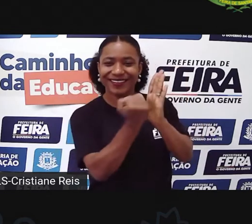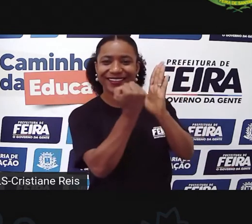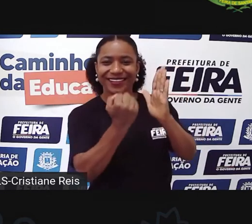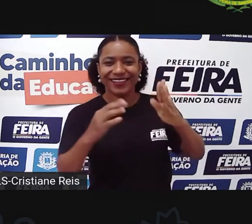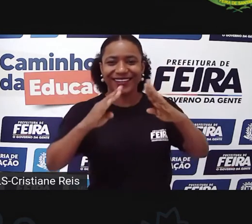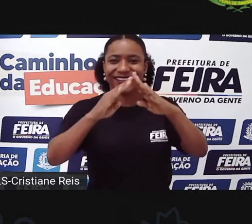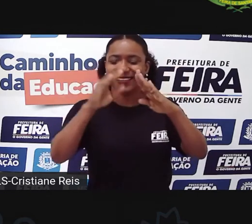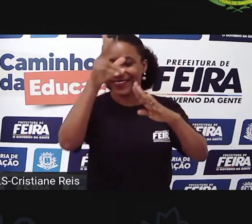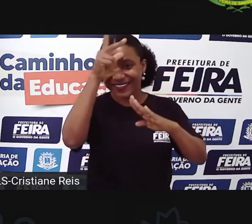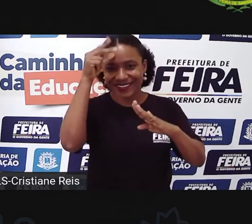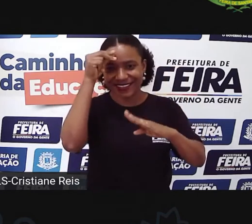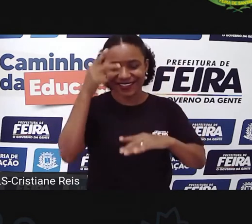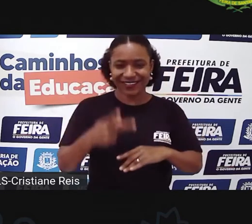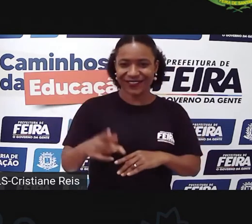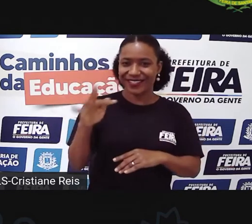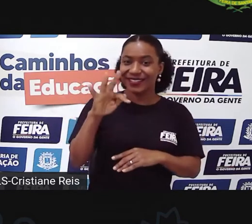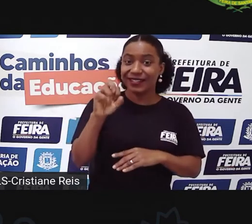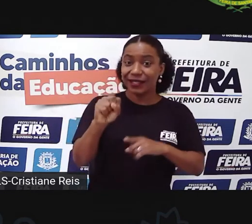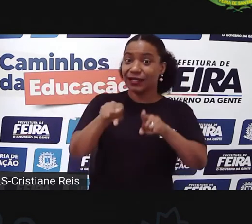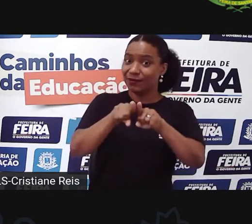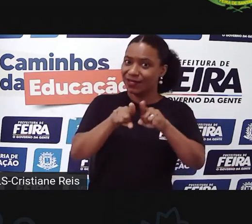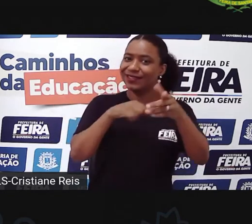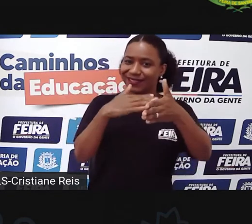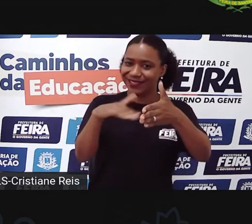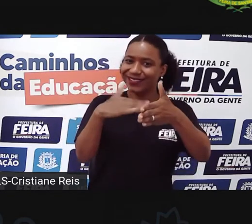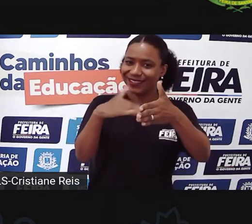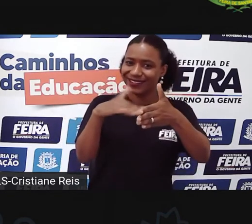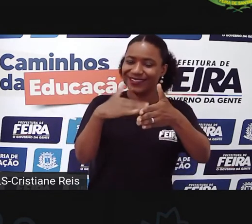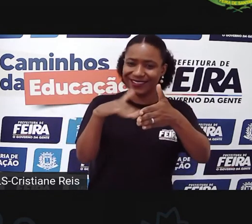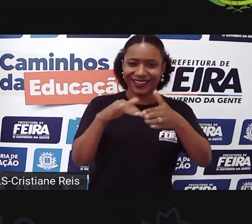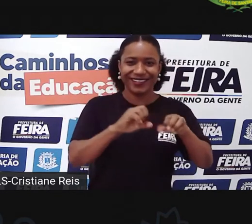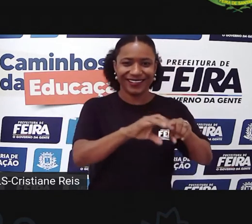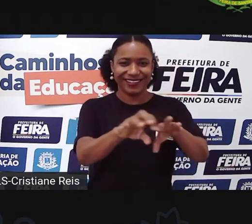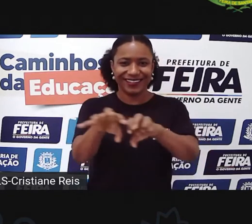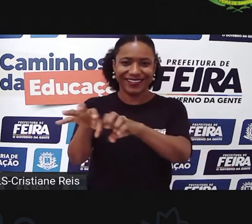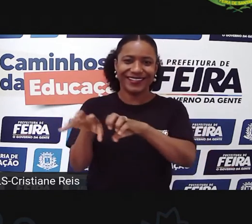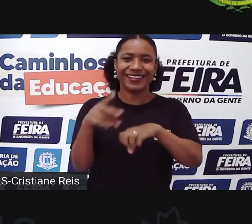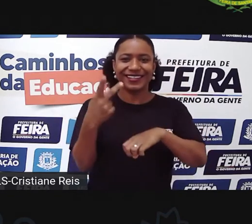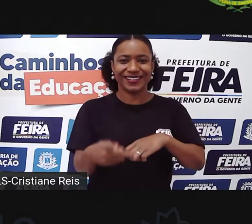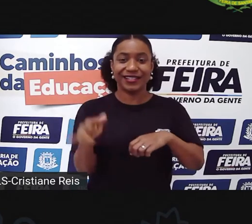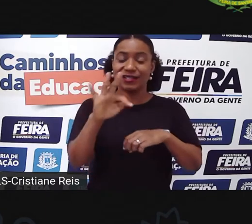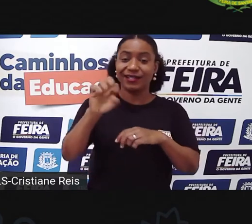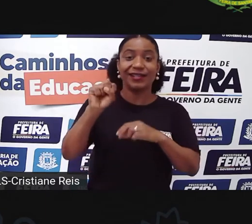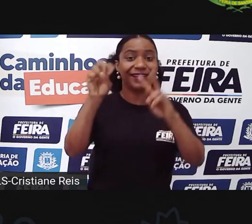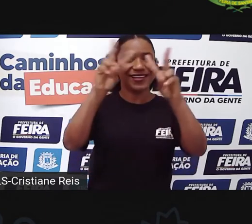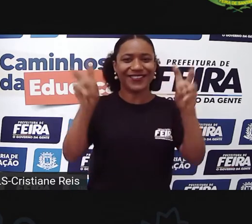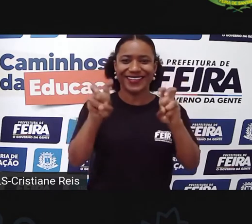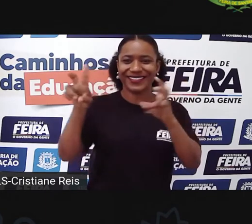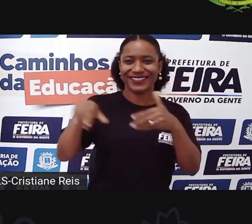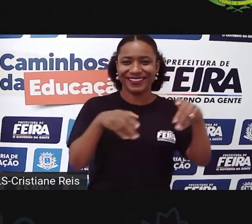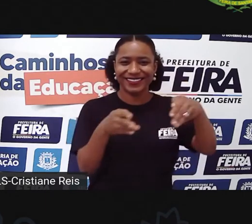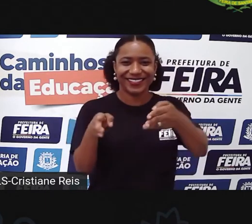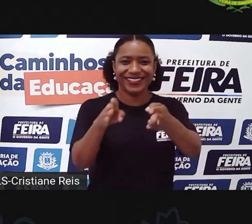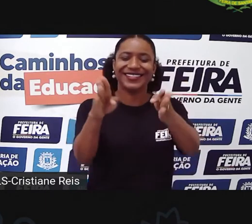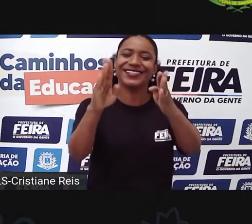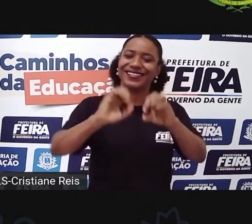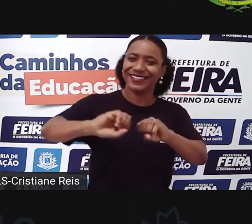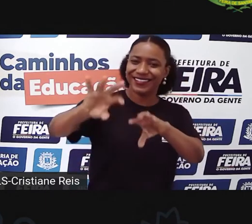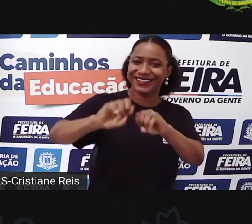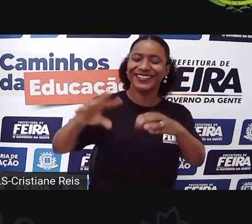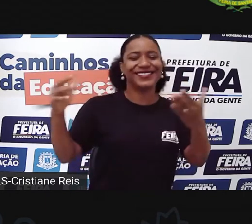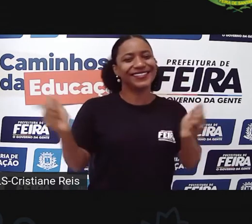Municipal de Feira de Santana, da Secretaria de Educação do município, a frase Caminhos da Educação, e eu, como sempre, muito